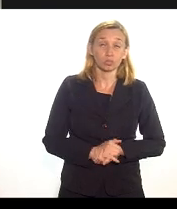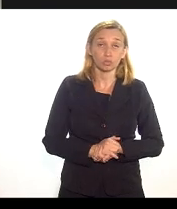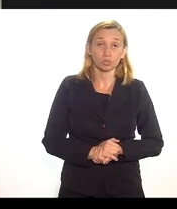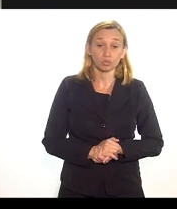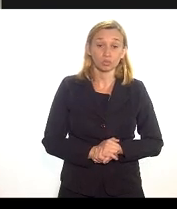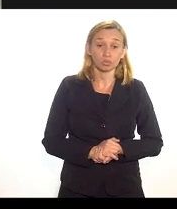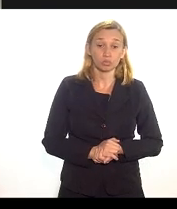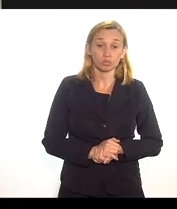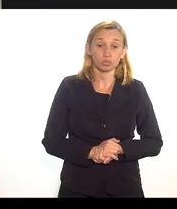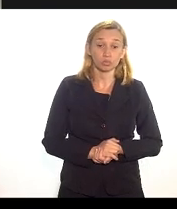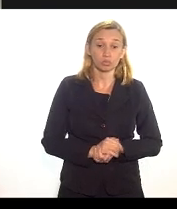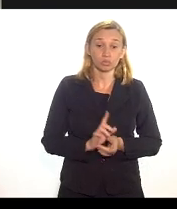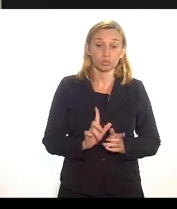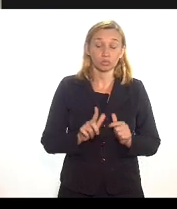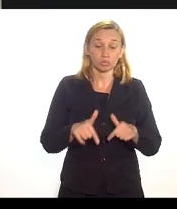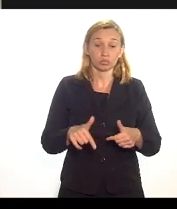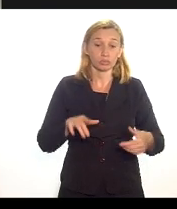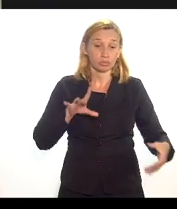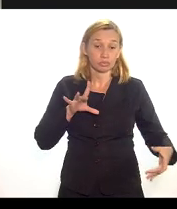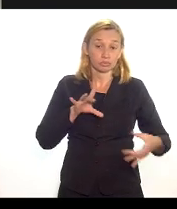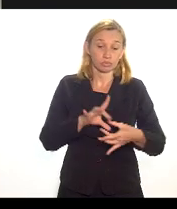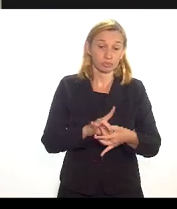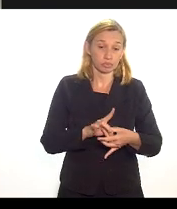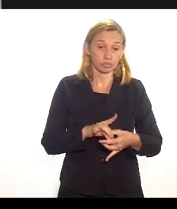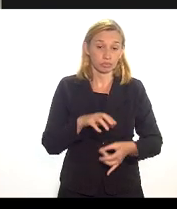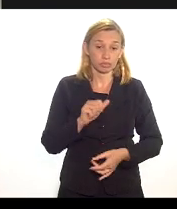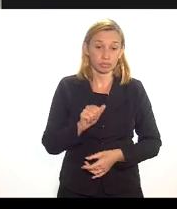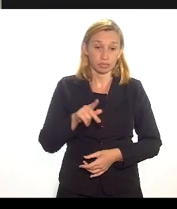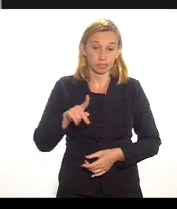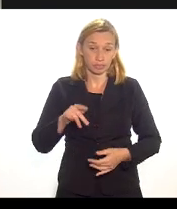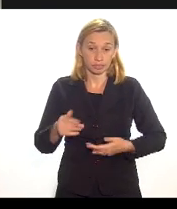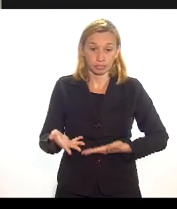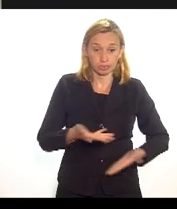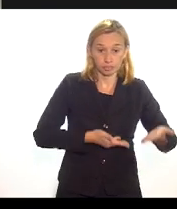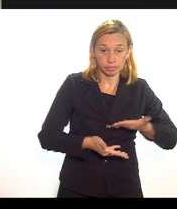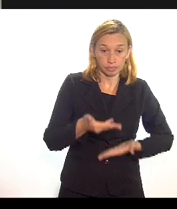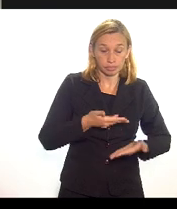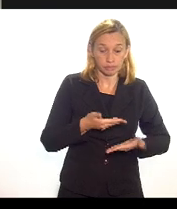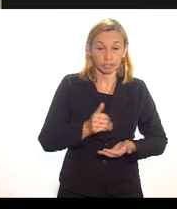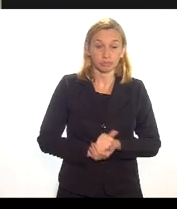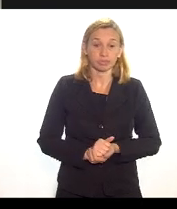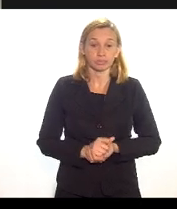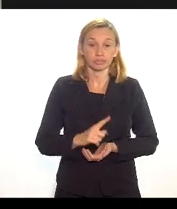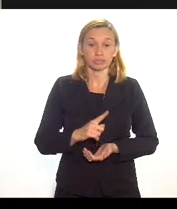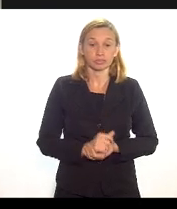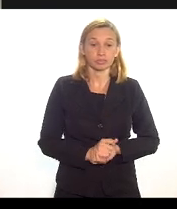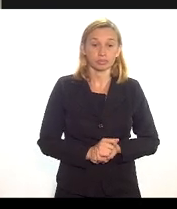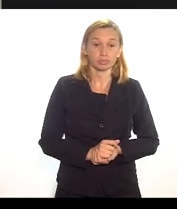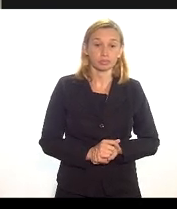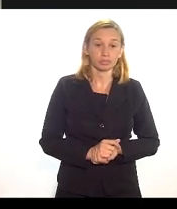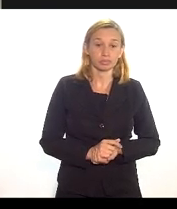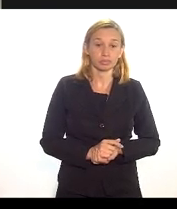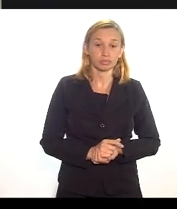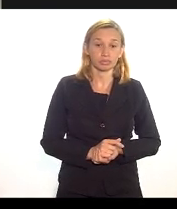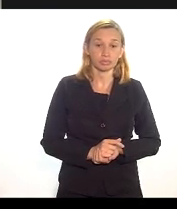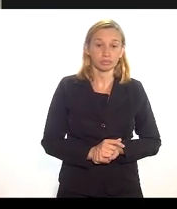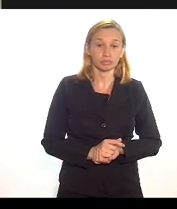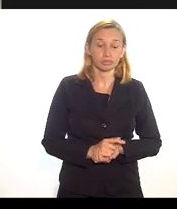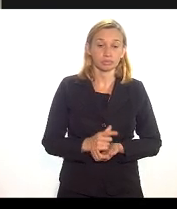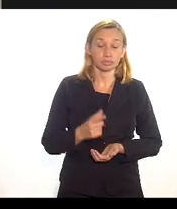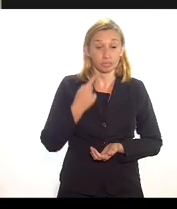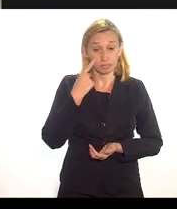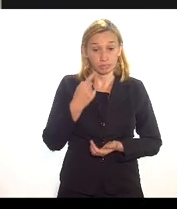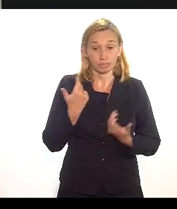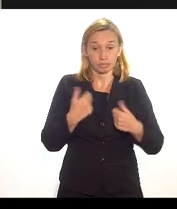forma complementar e em parceria com a ANP para que se ganhe tônus para enfrentar as